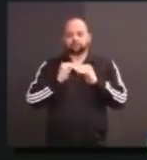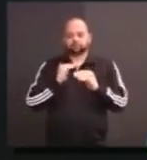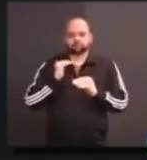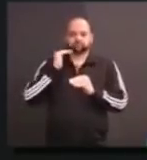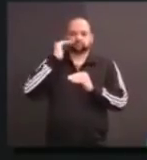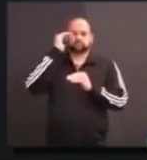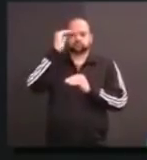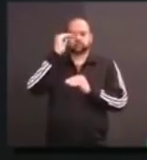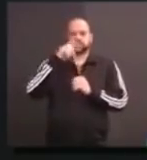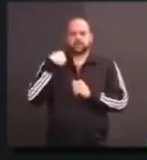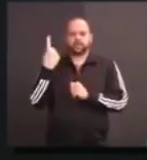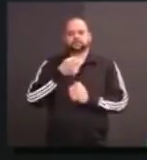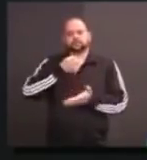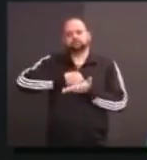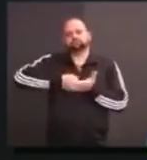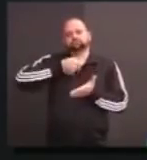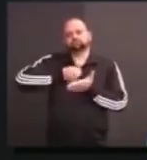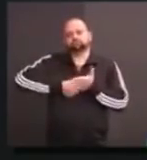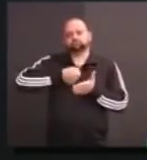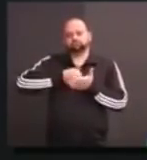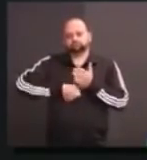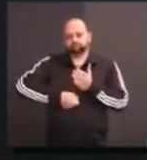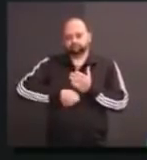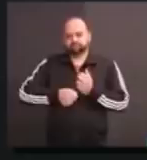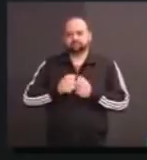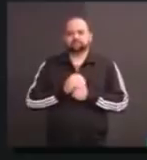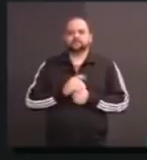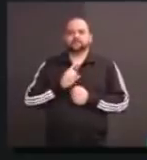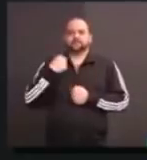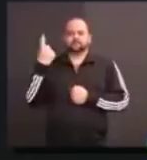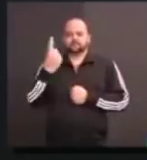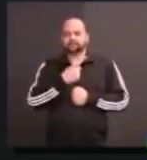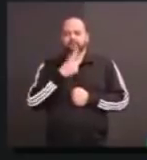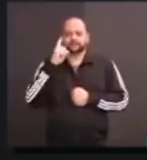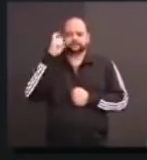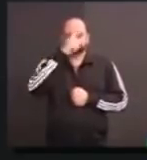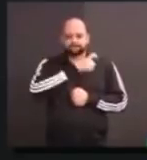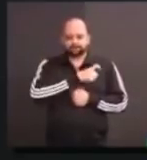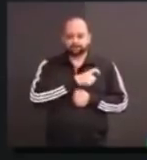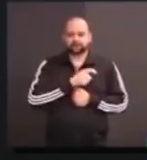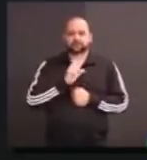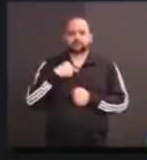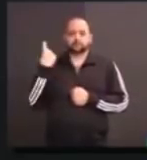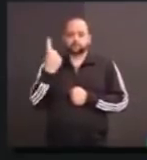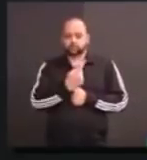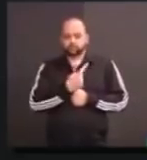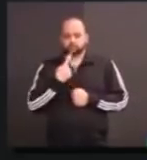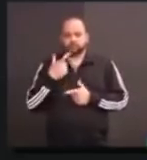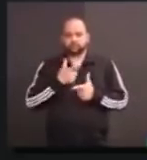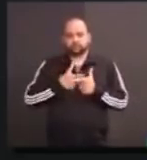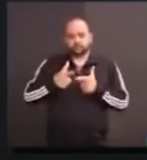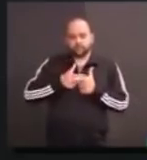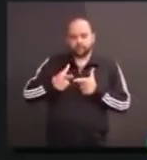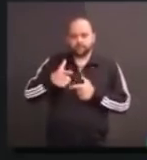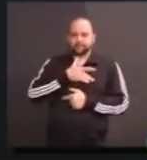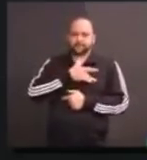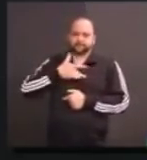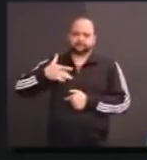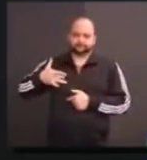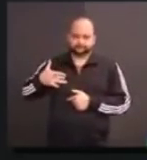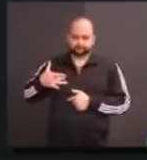nossas lutas, as nossas provas, os nossos problemas de saúde.